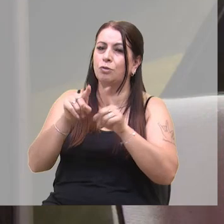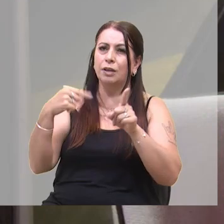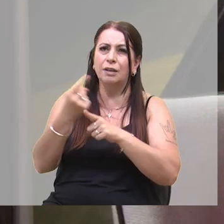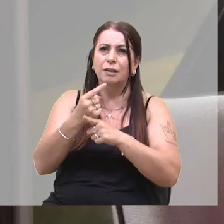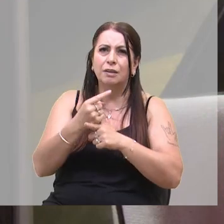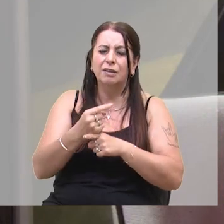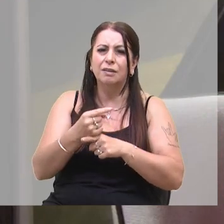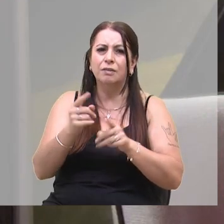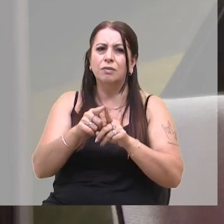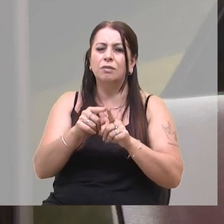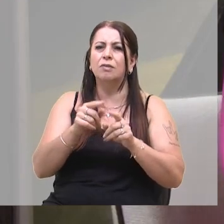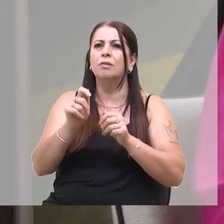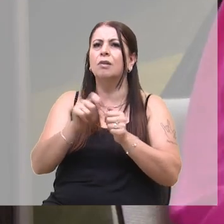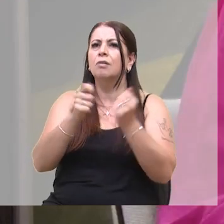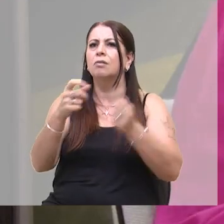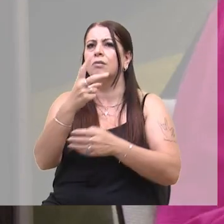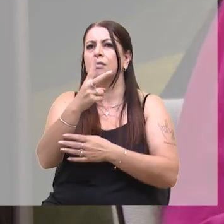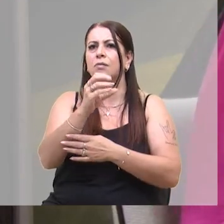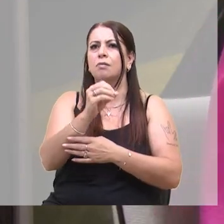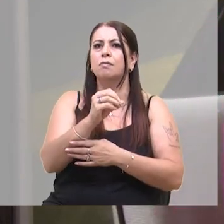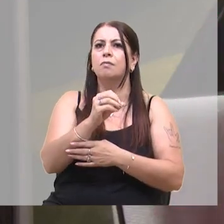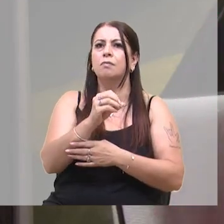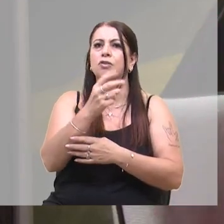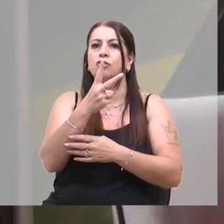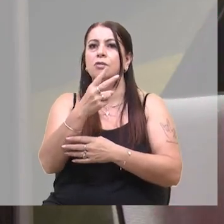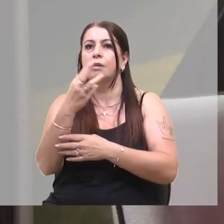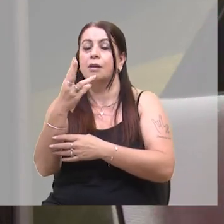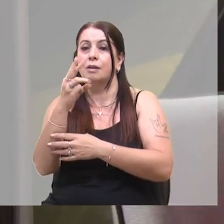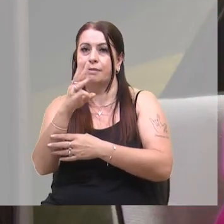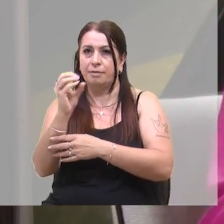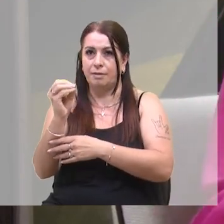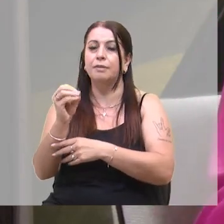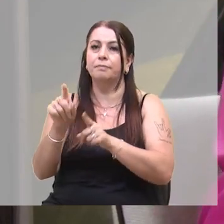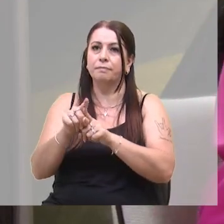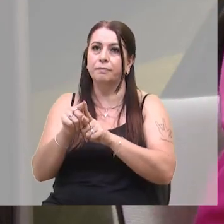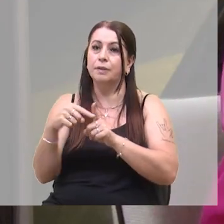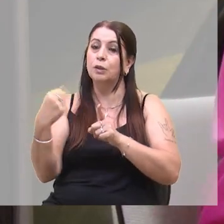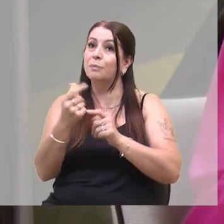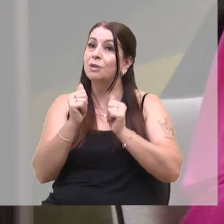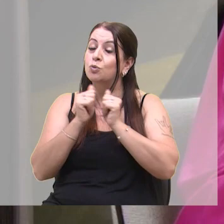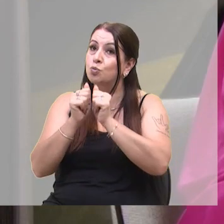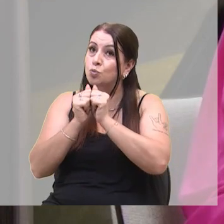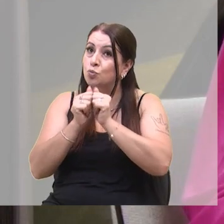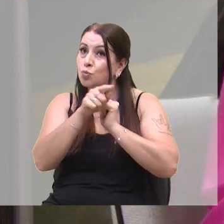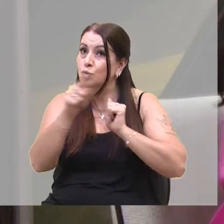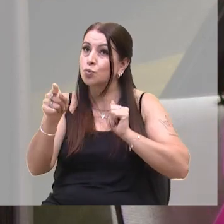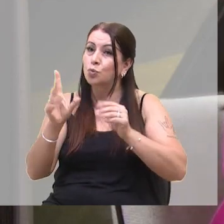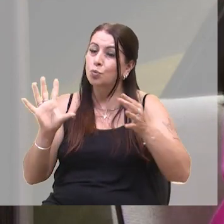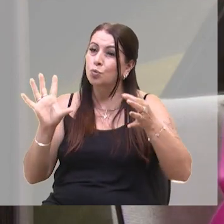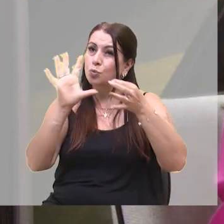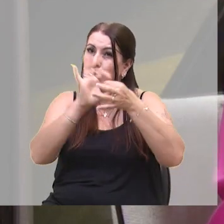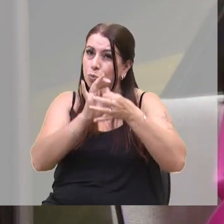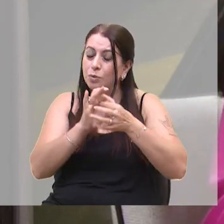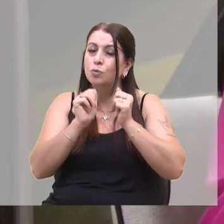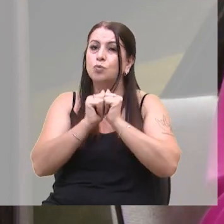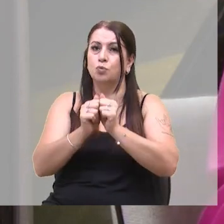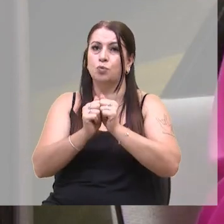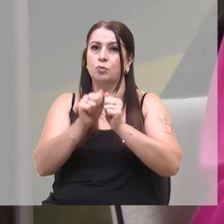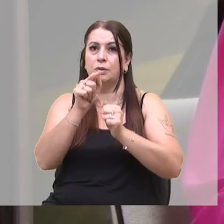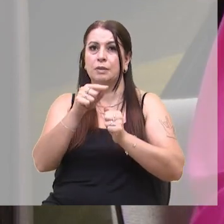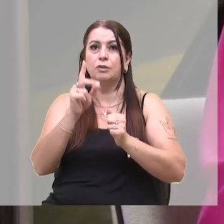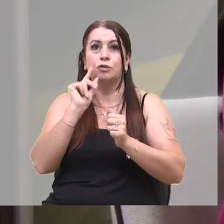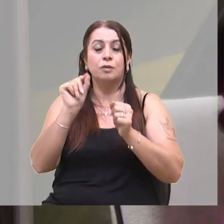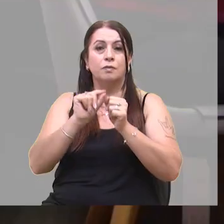mundo se volta para essa Agenda 2030, todo o mundo se volta para implementar os ODSs, a gente precisa estar